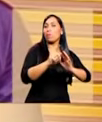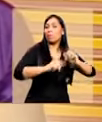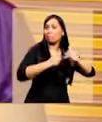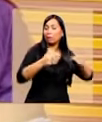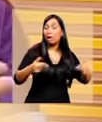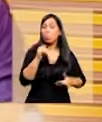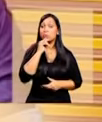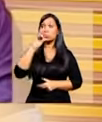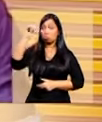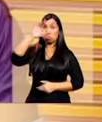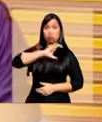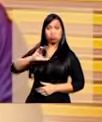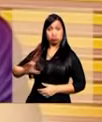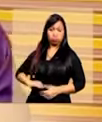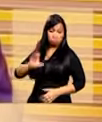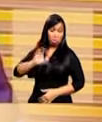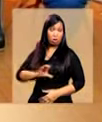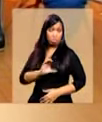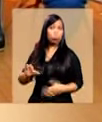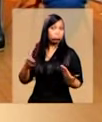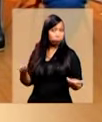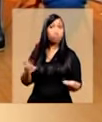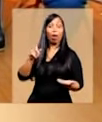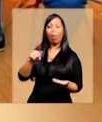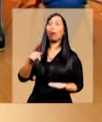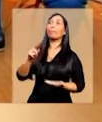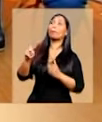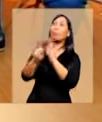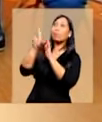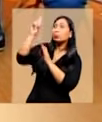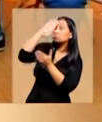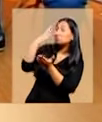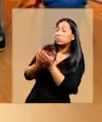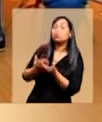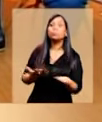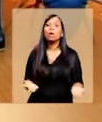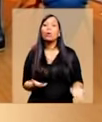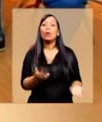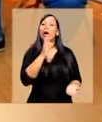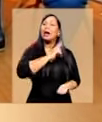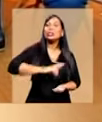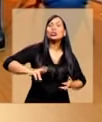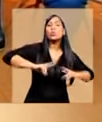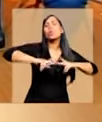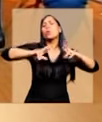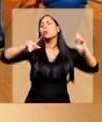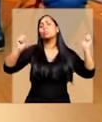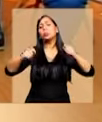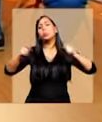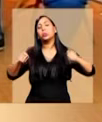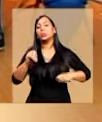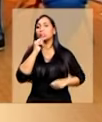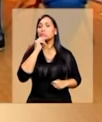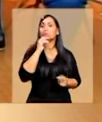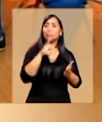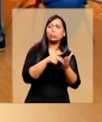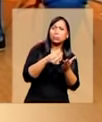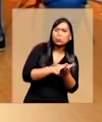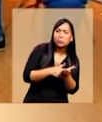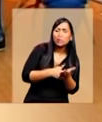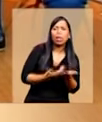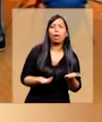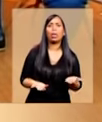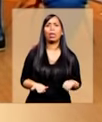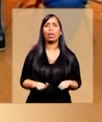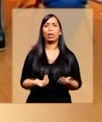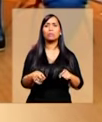uma espiritualidade guiada pelo Espírito de Cristo. E a religião já envolve outras possibilidades, que é o mistério,